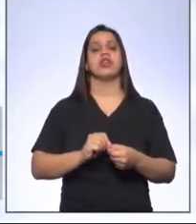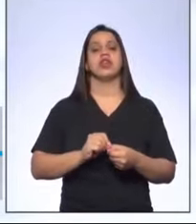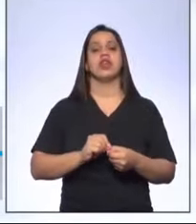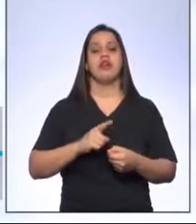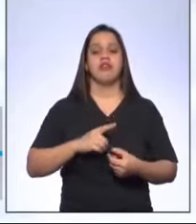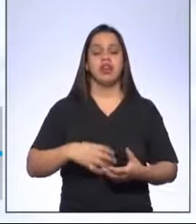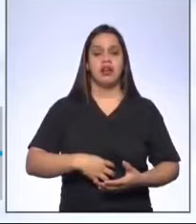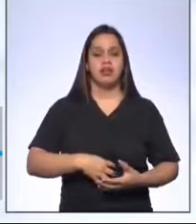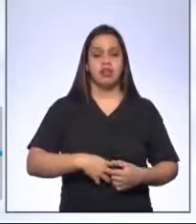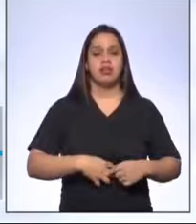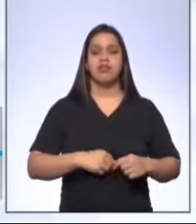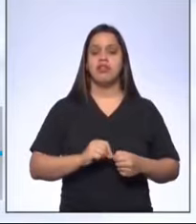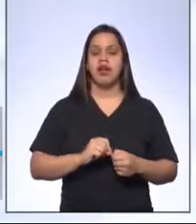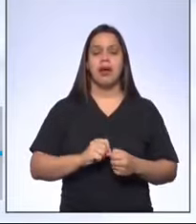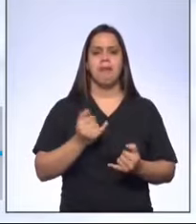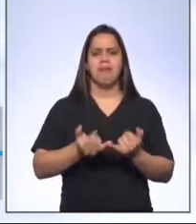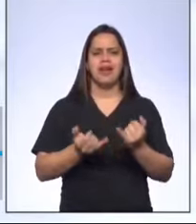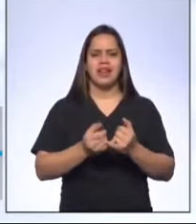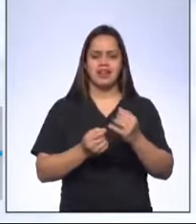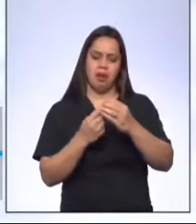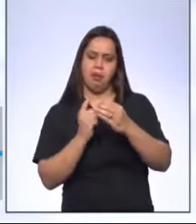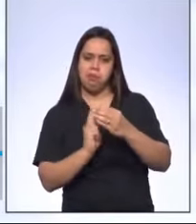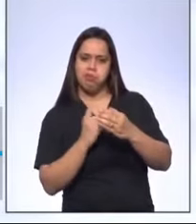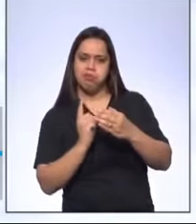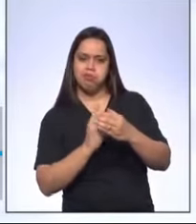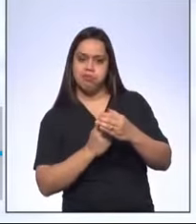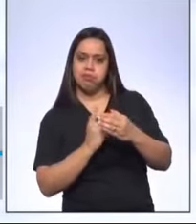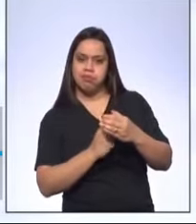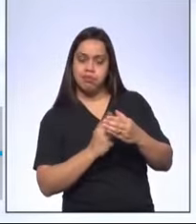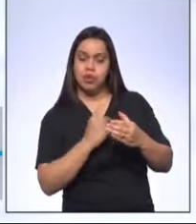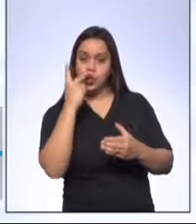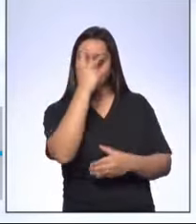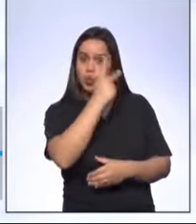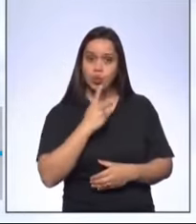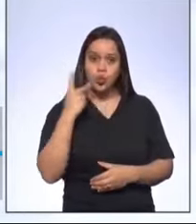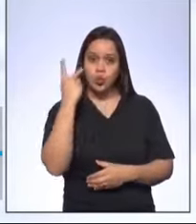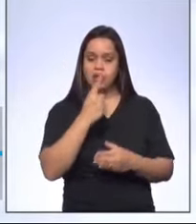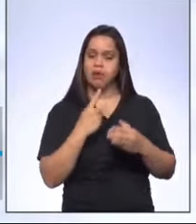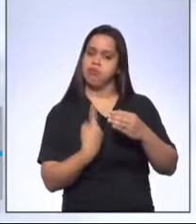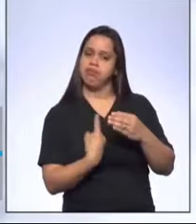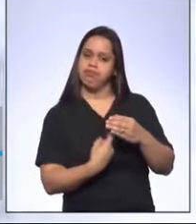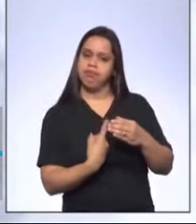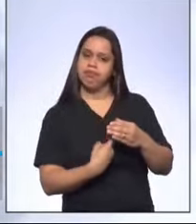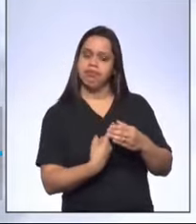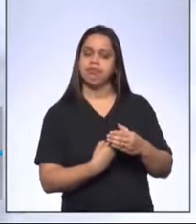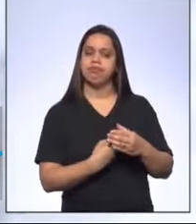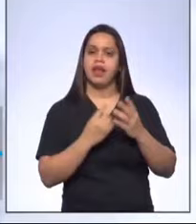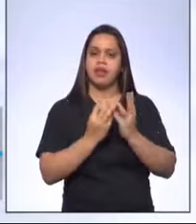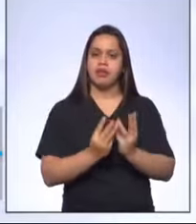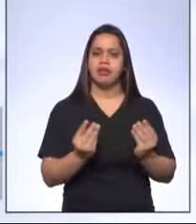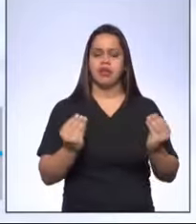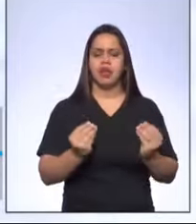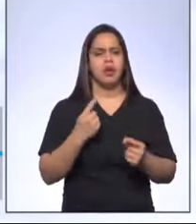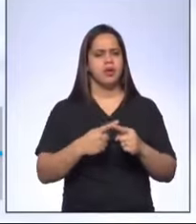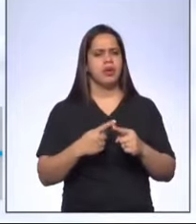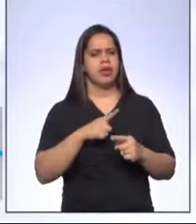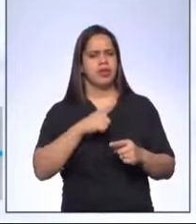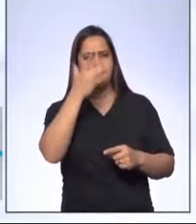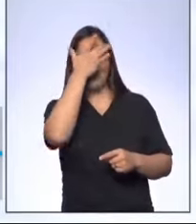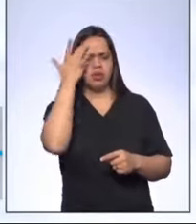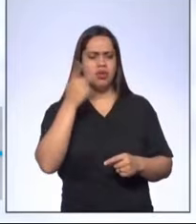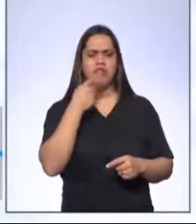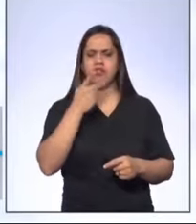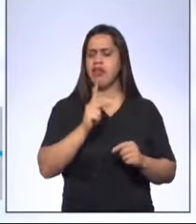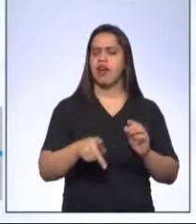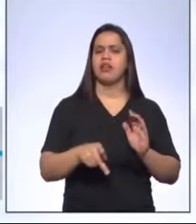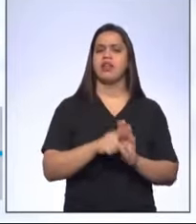seu estômago, como se fosse um liquidificador, até por 2 horas. Tem gente que fala assim, ah, a digestão dura 2 horas. Mentira,